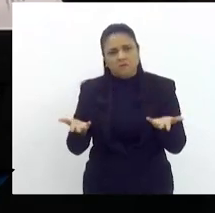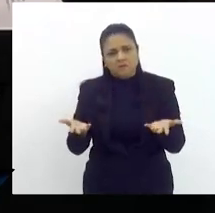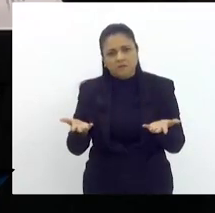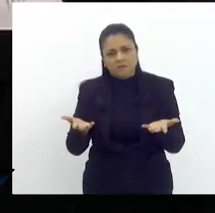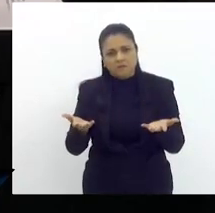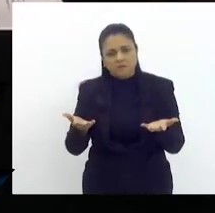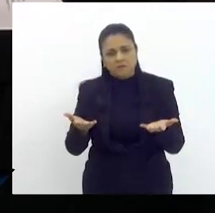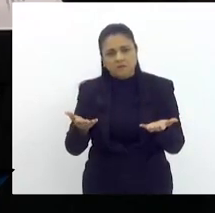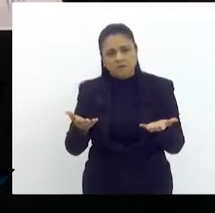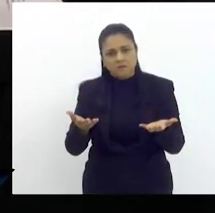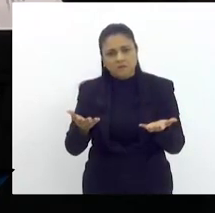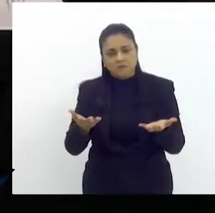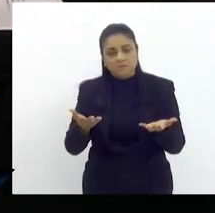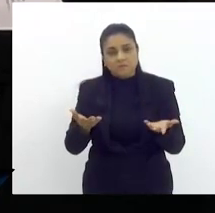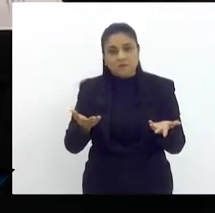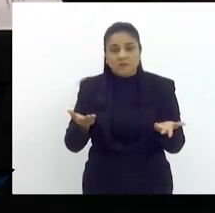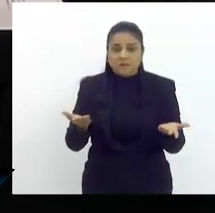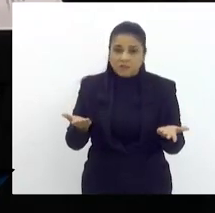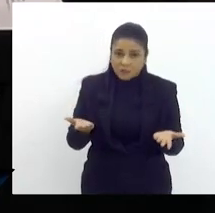eventualmente